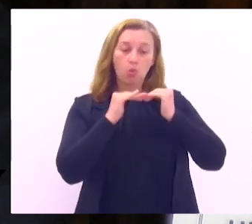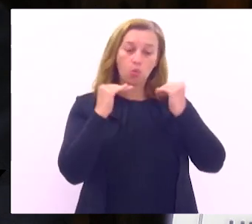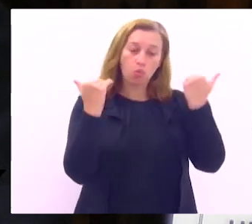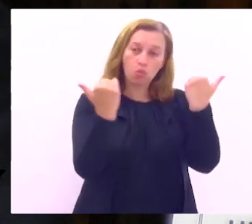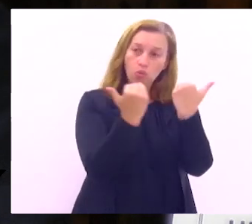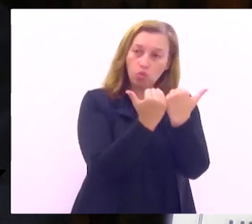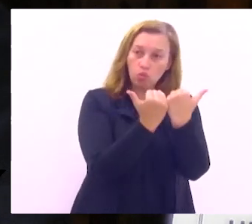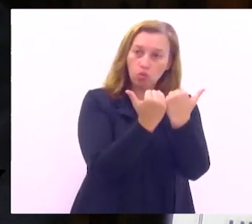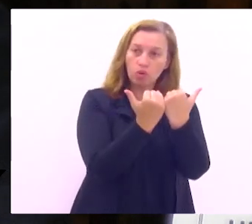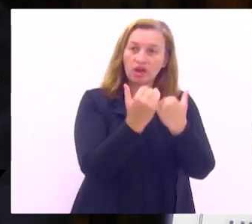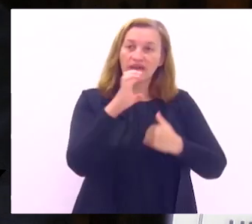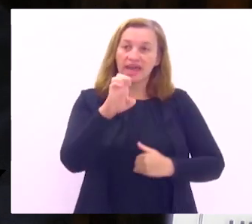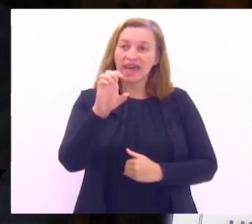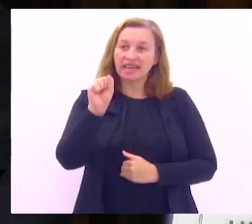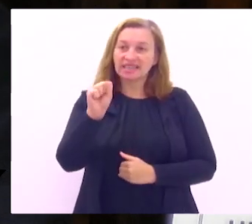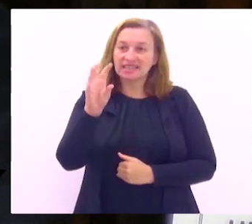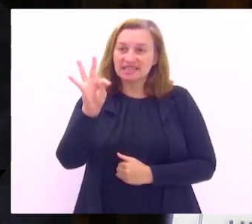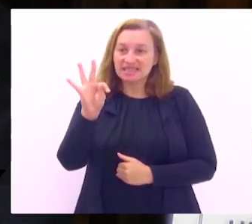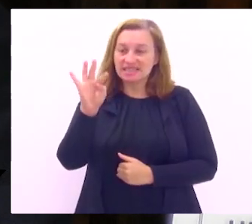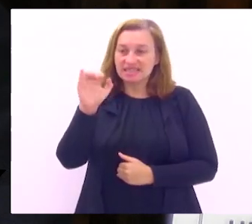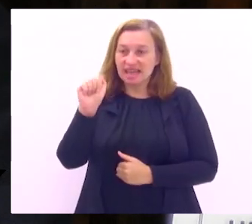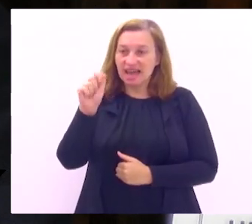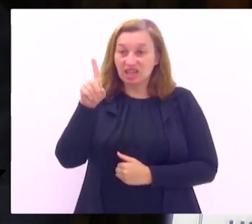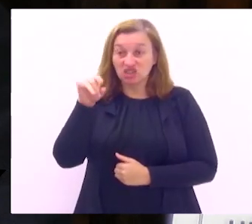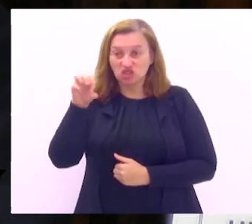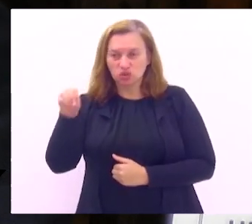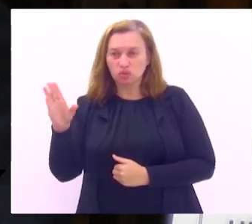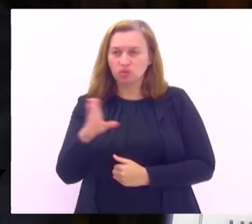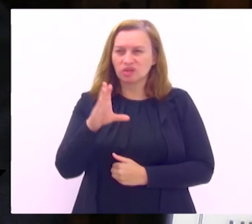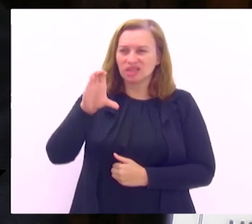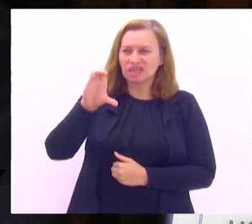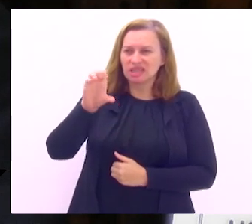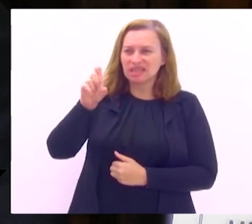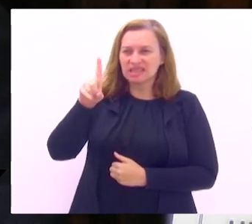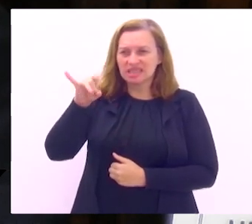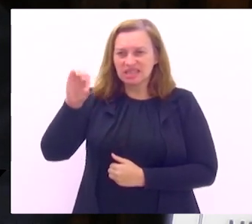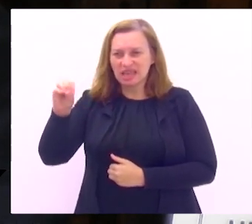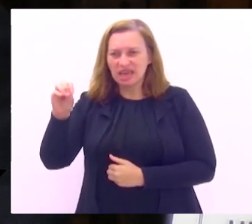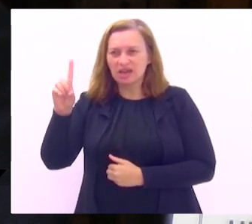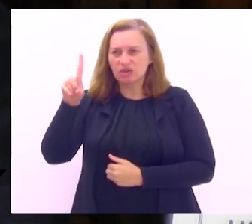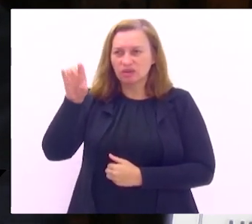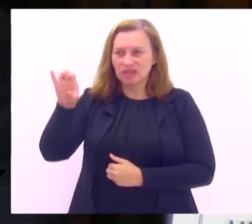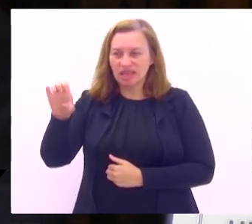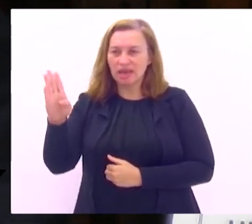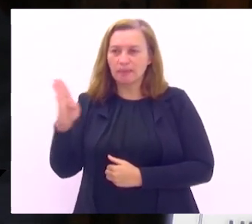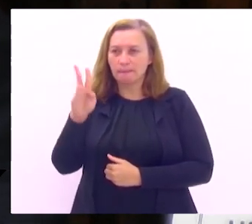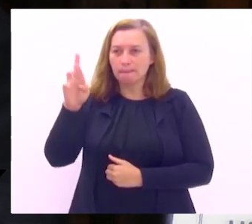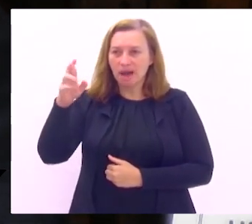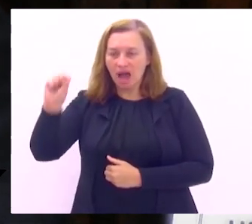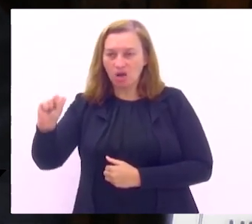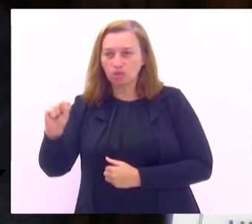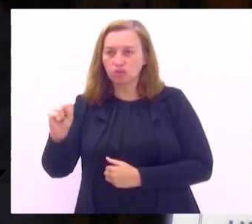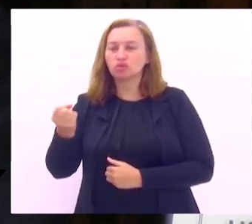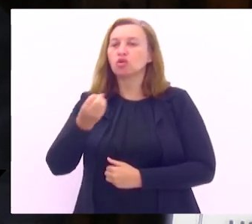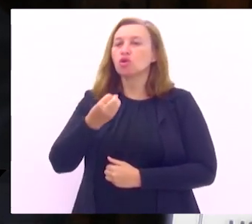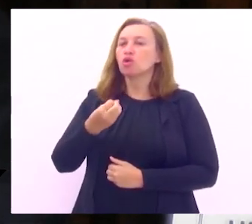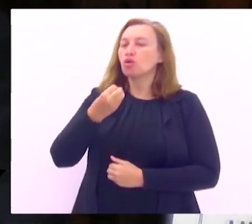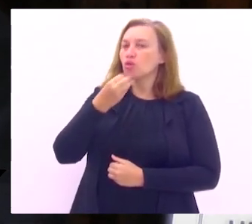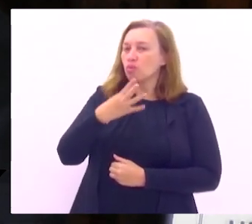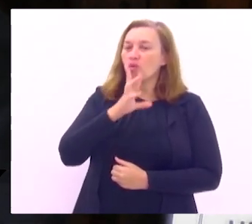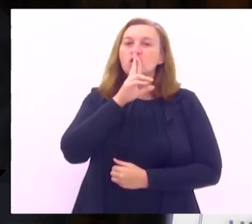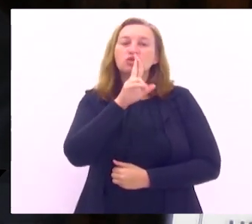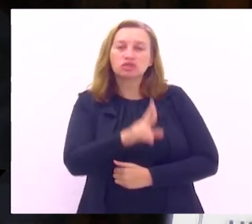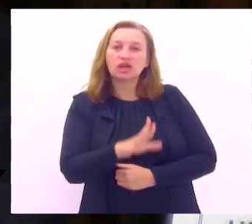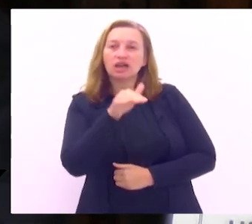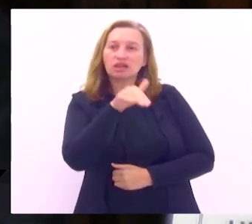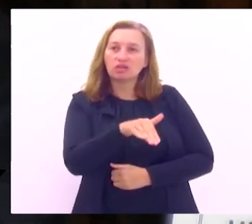Barros, certamente poderemos prosperar ainda mais. Como esse resultado agora da equipe de Macaé, que